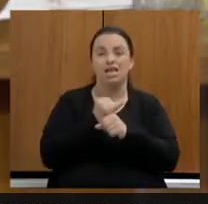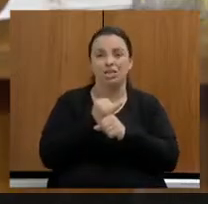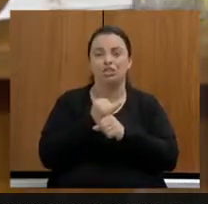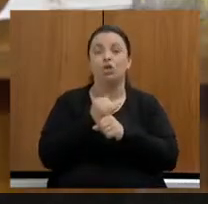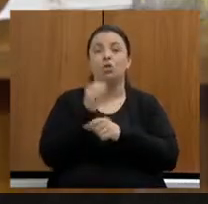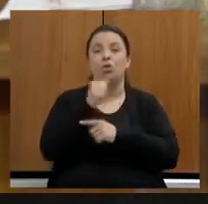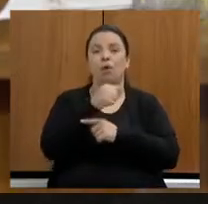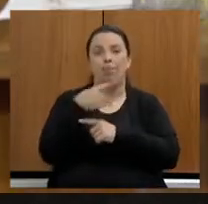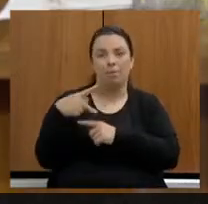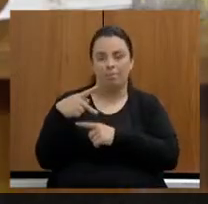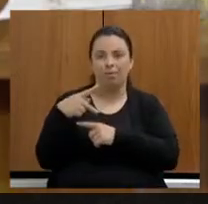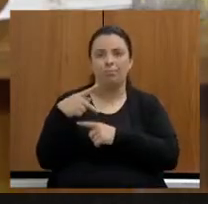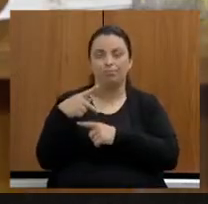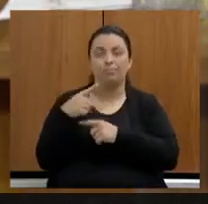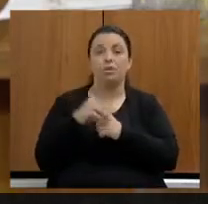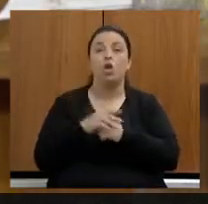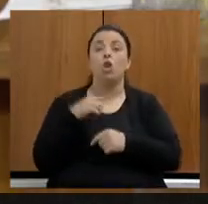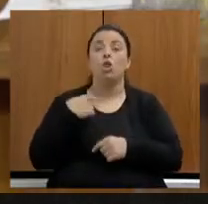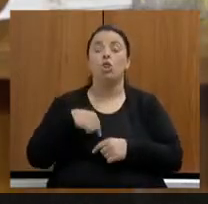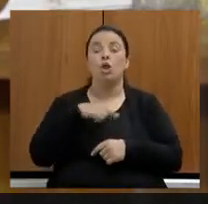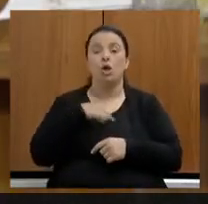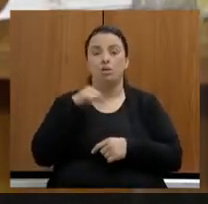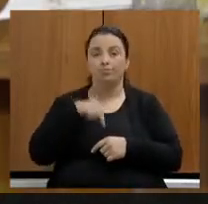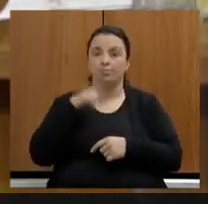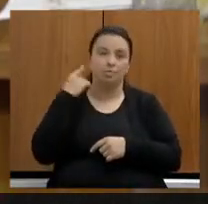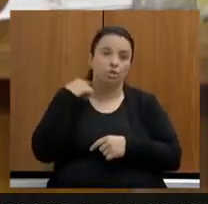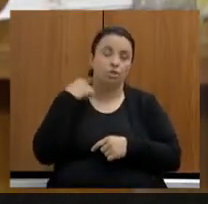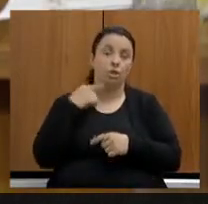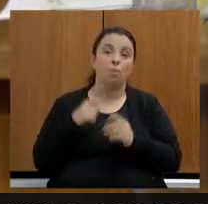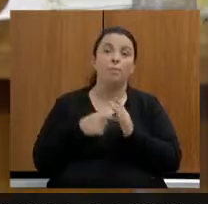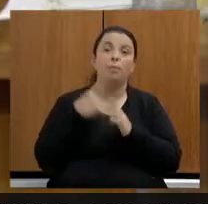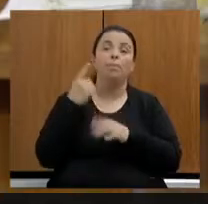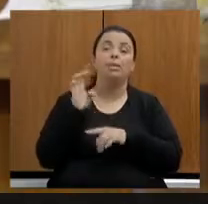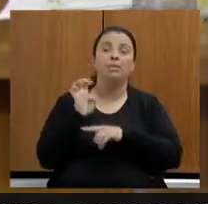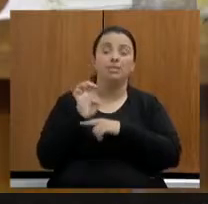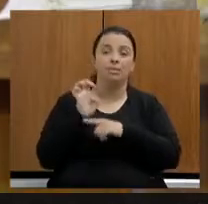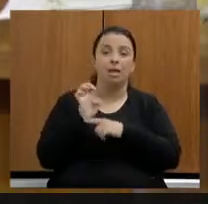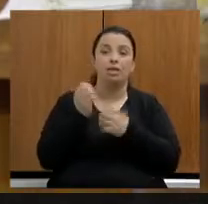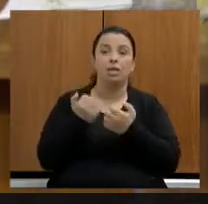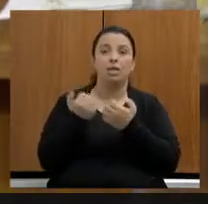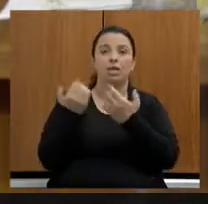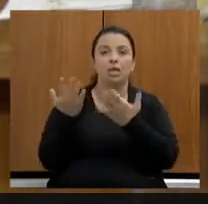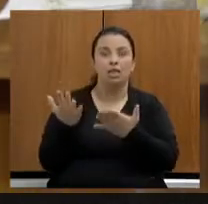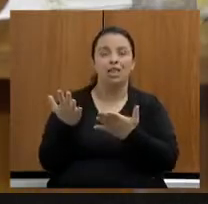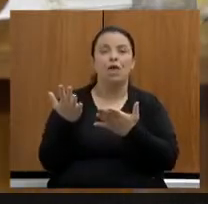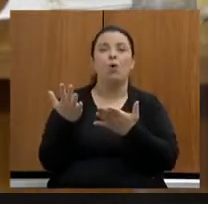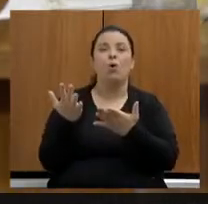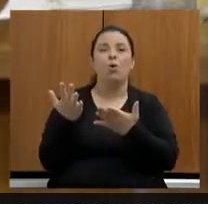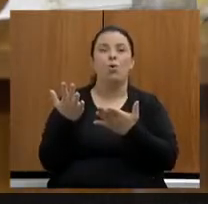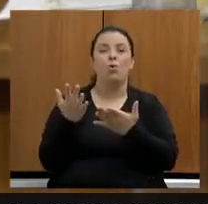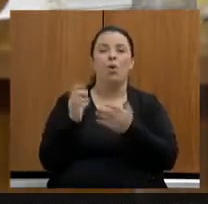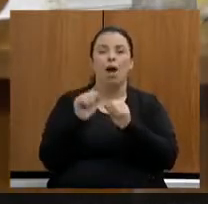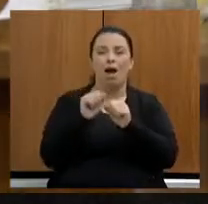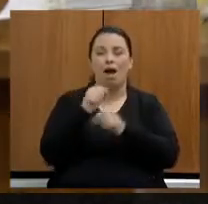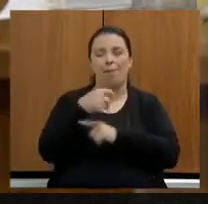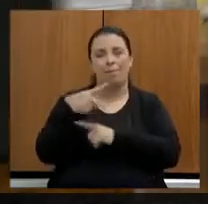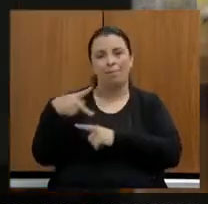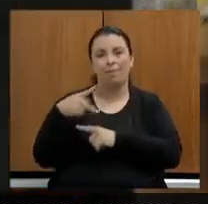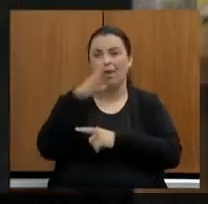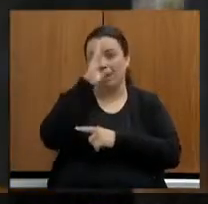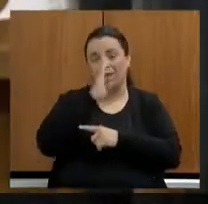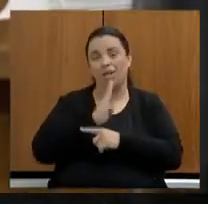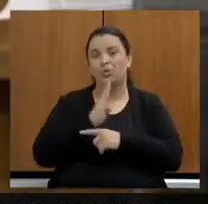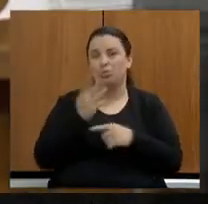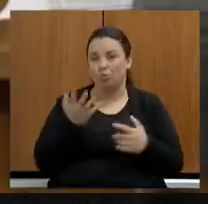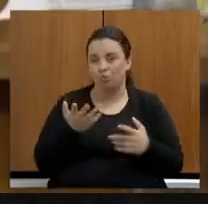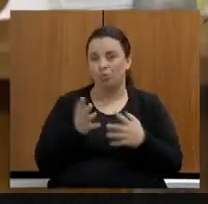somos um dos estados que primeiro começou com a oferta da navegação patrocinada né tentamos muito viu